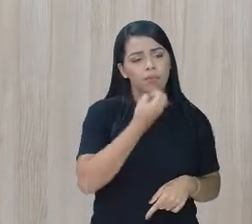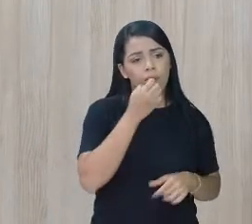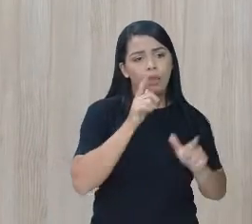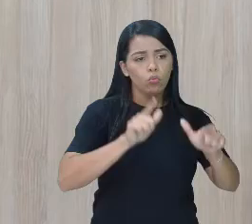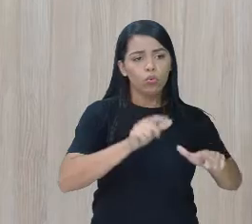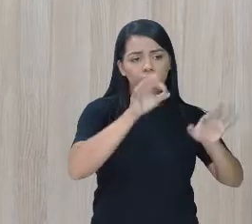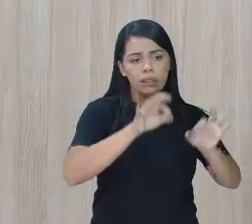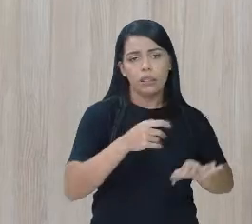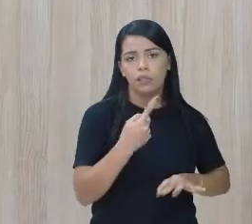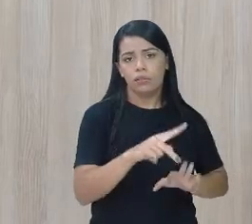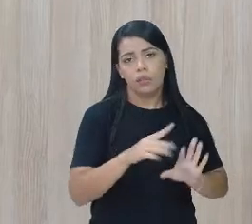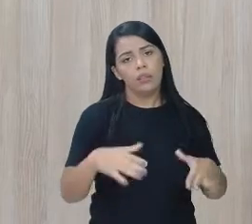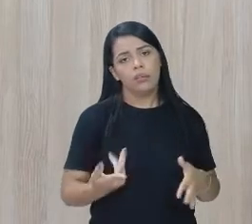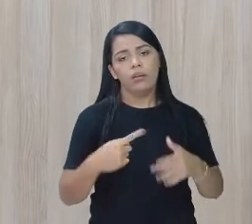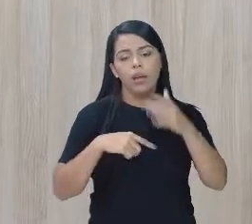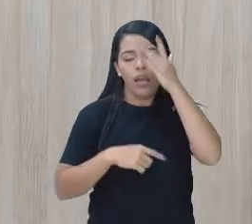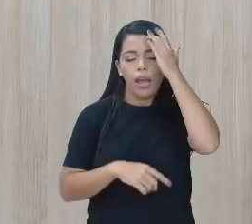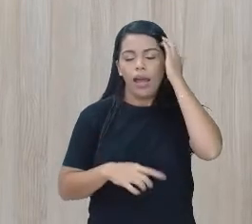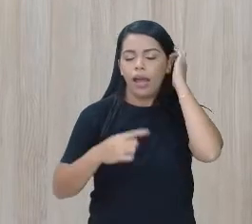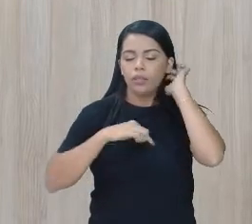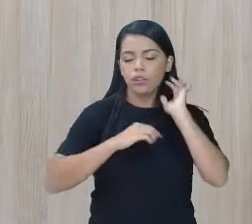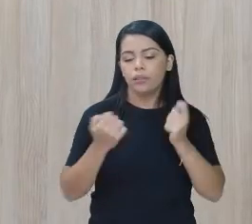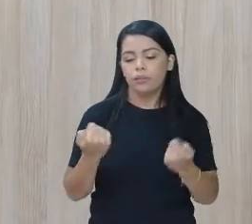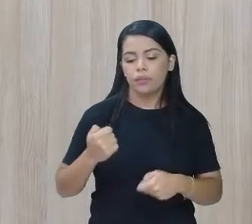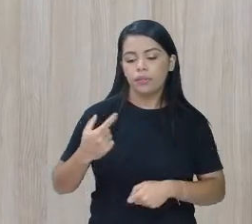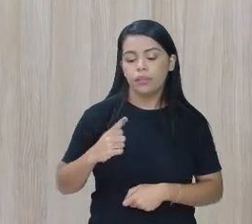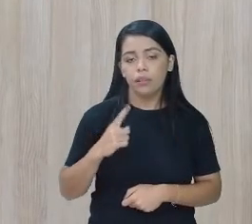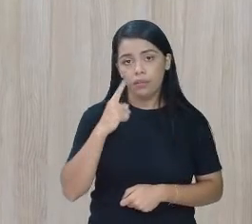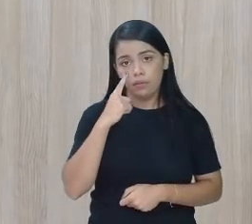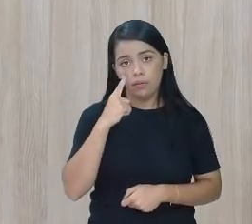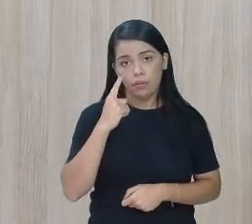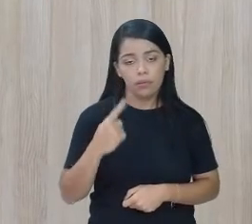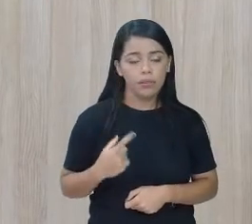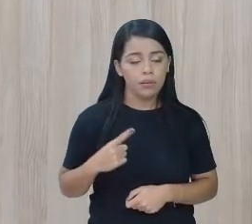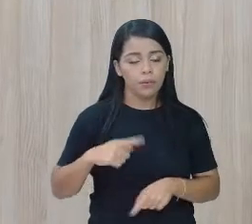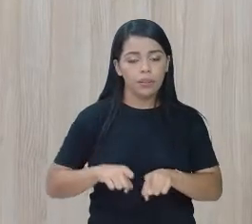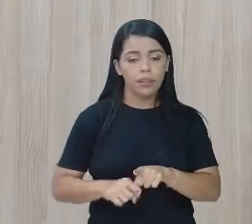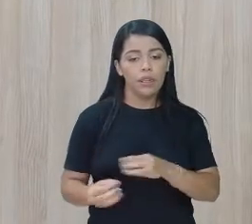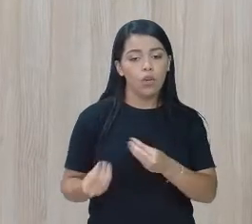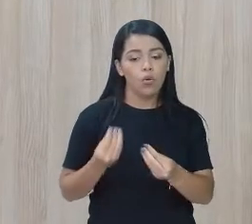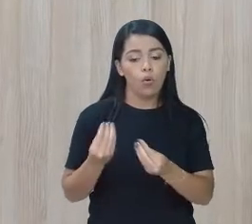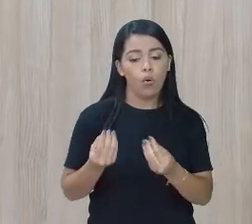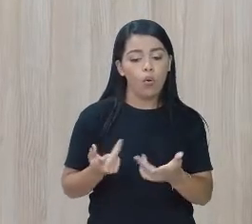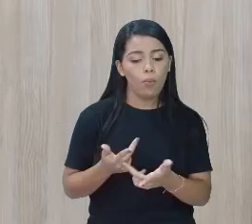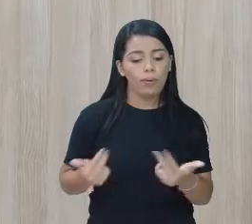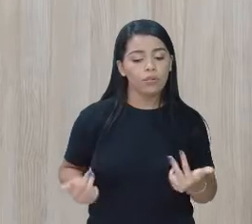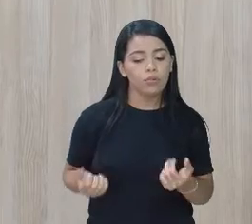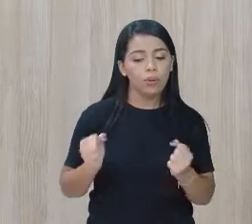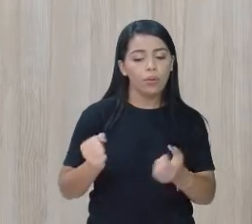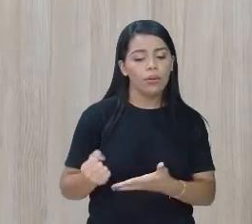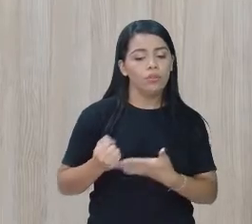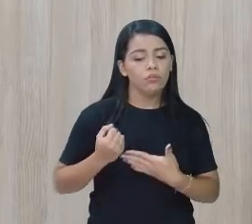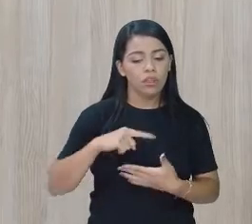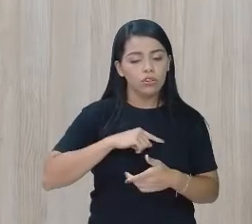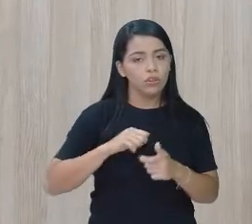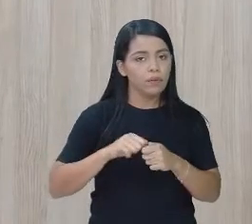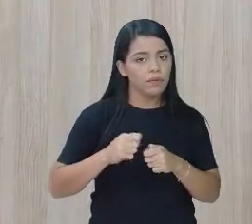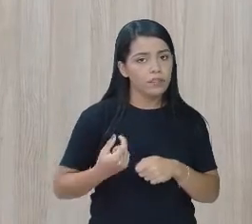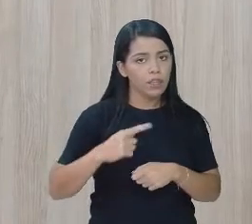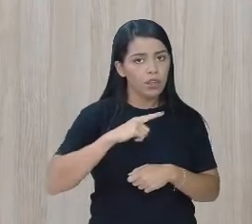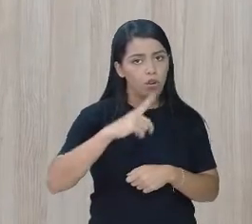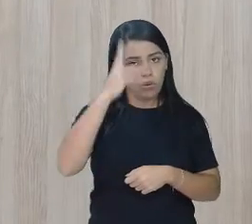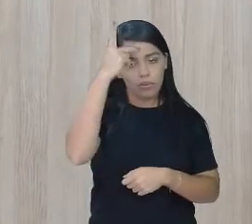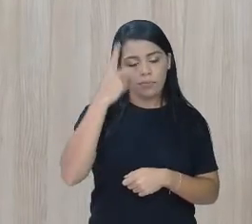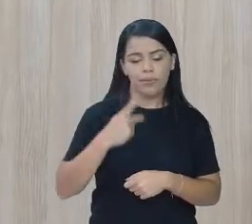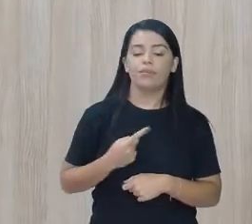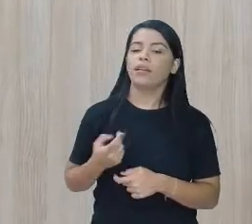duas moralidades trazem para a nossa vida e como elas podem ajudar a gente, inclusive a construir o nosso caráter, né? A fazer